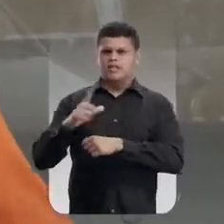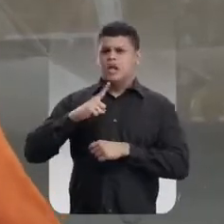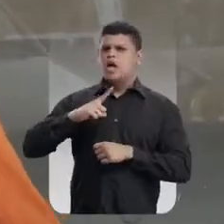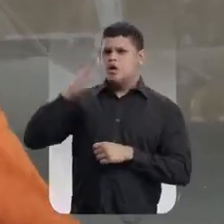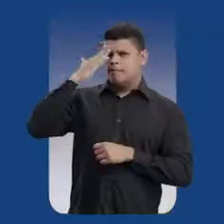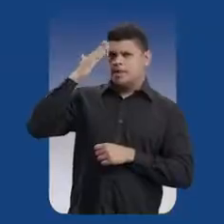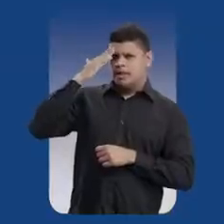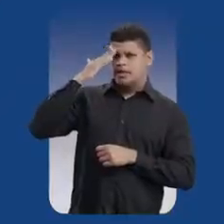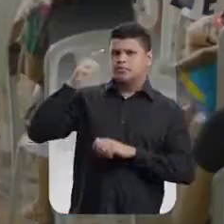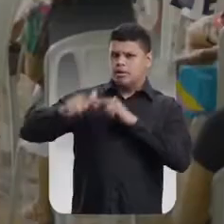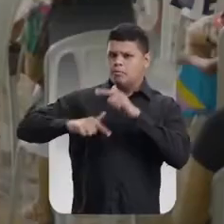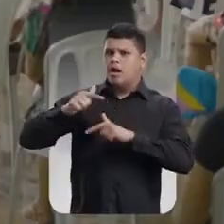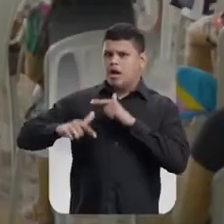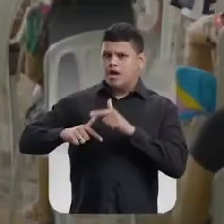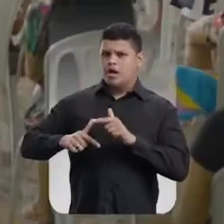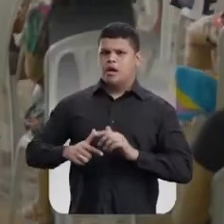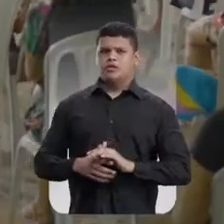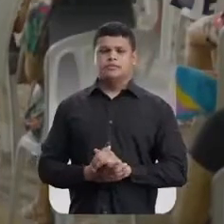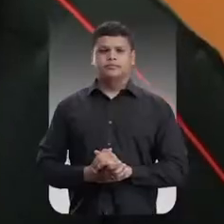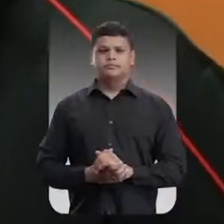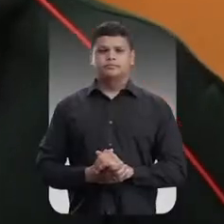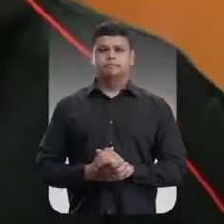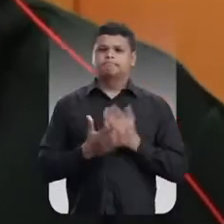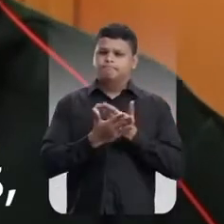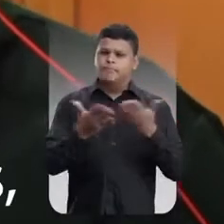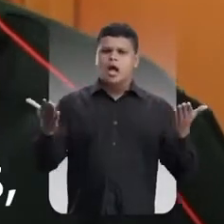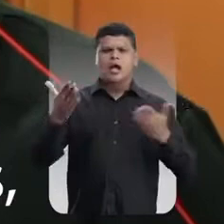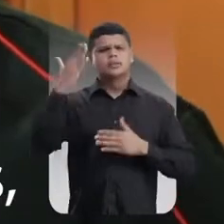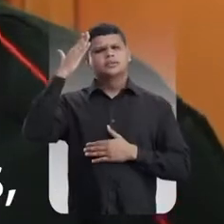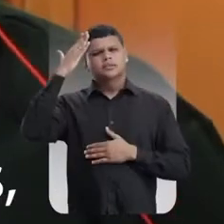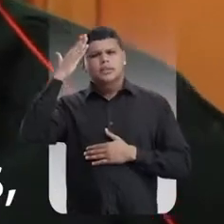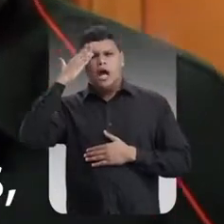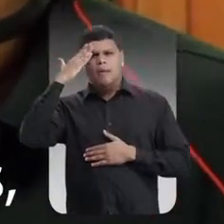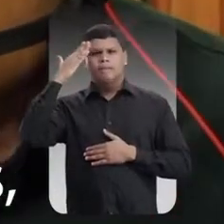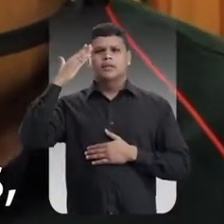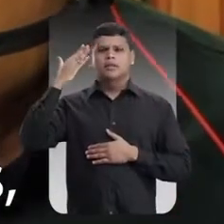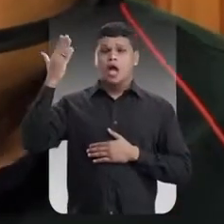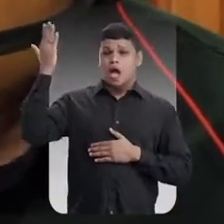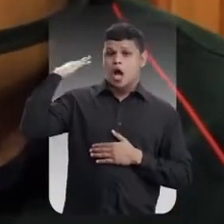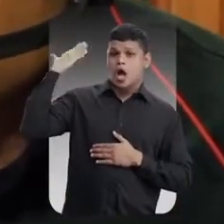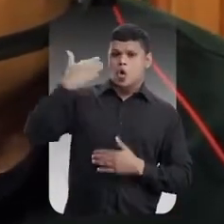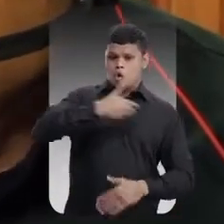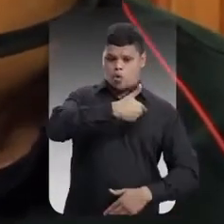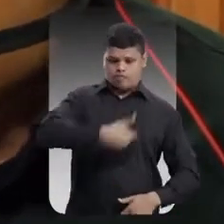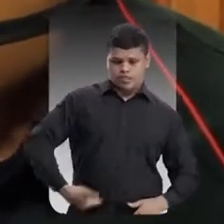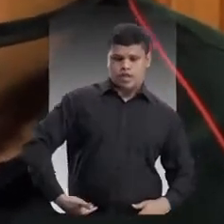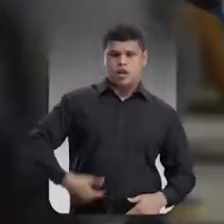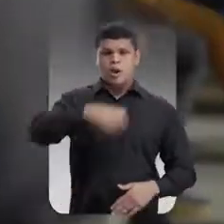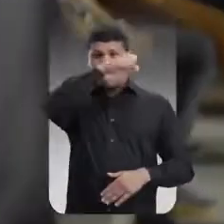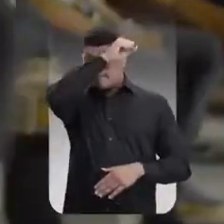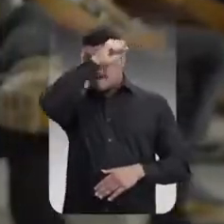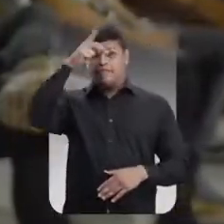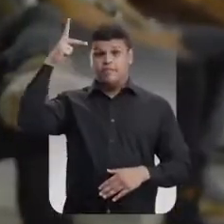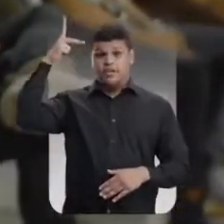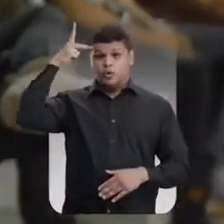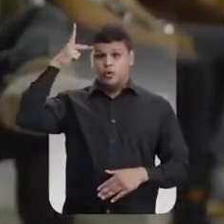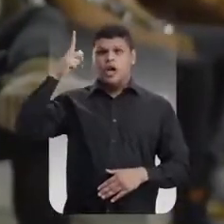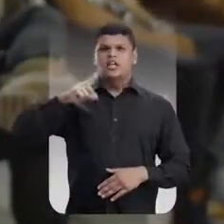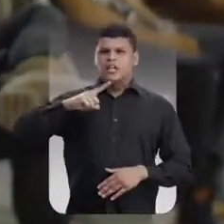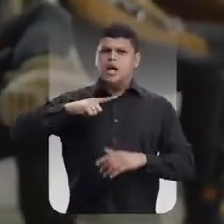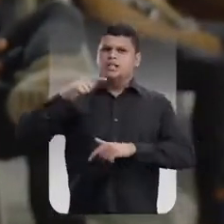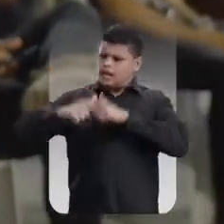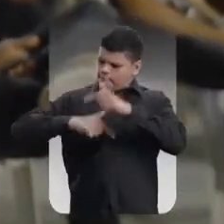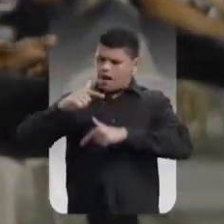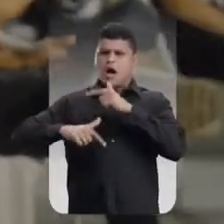e no que faz. Todo mundo sabe, quando eu passo pelos governos, pela prefeitura, tem progresso,